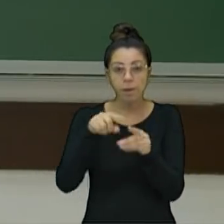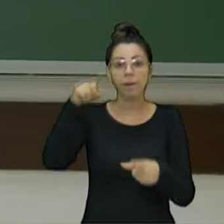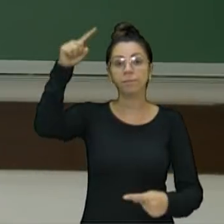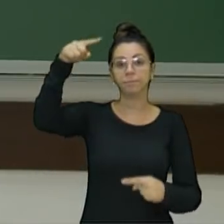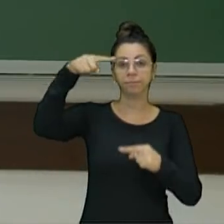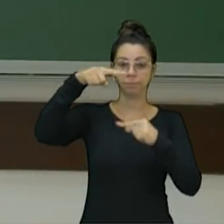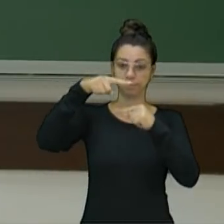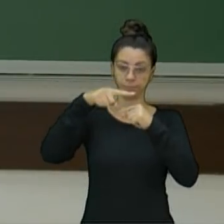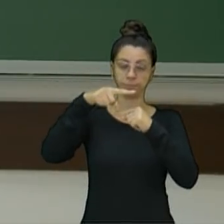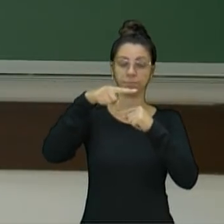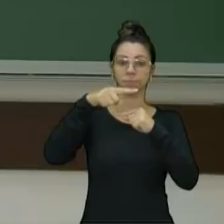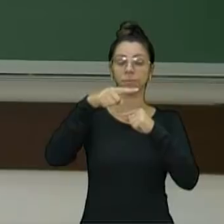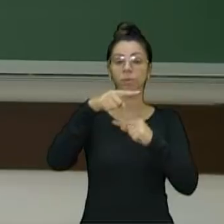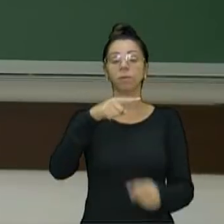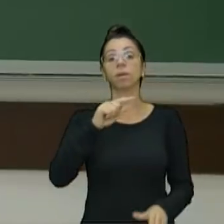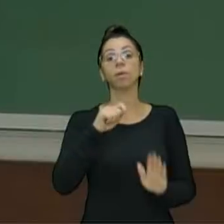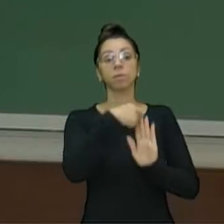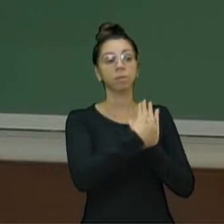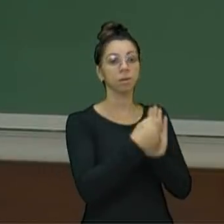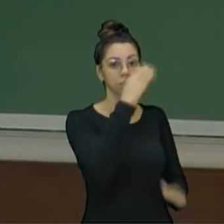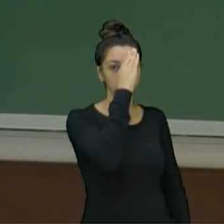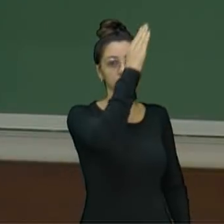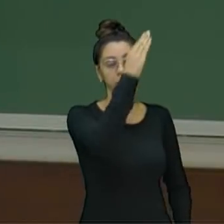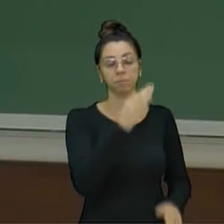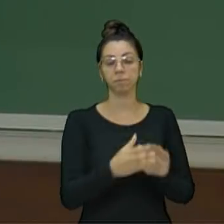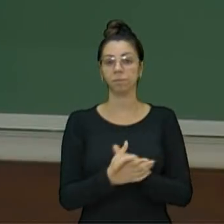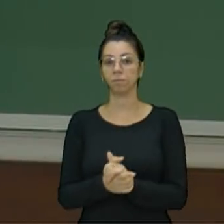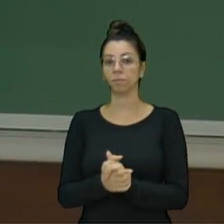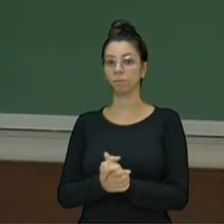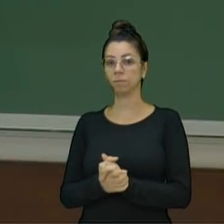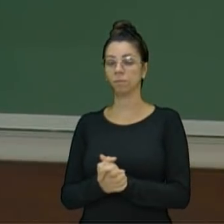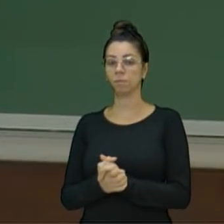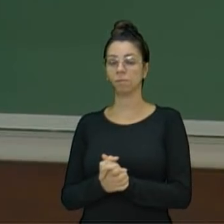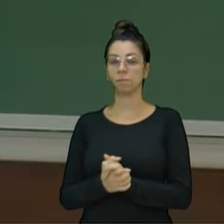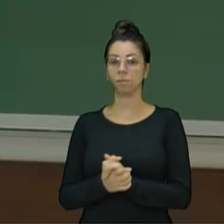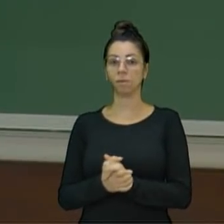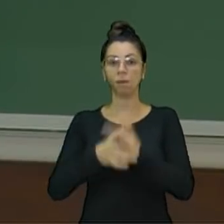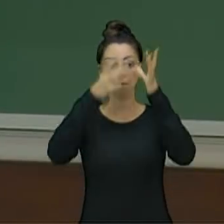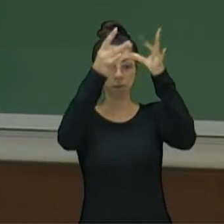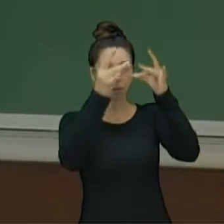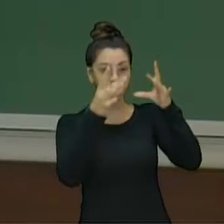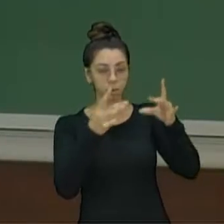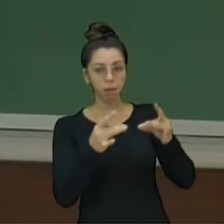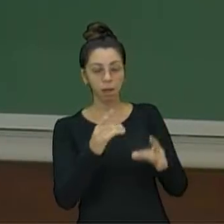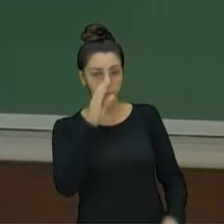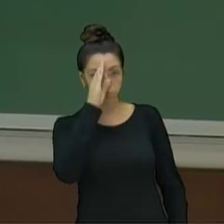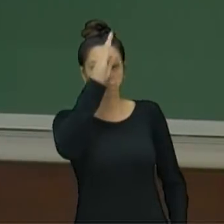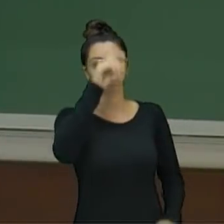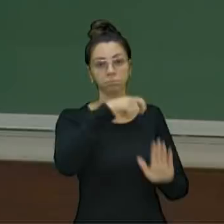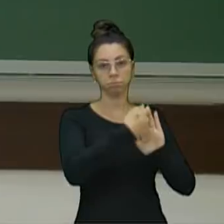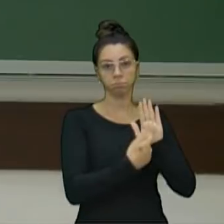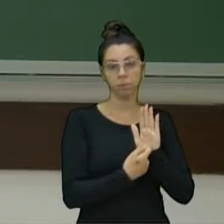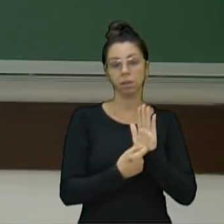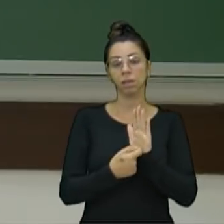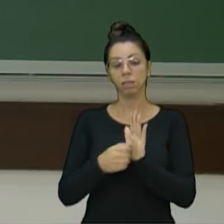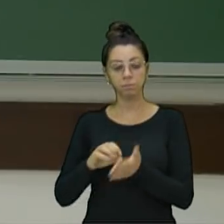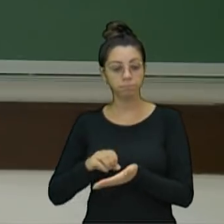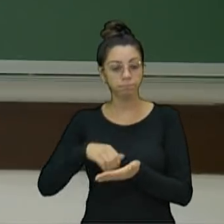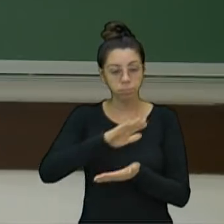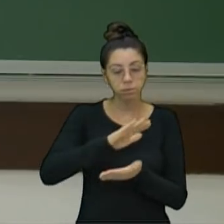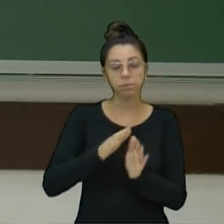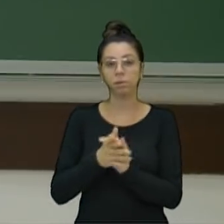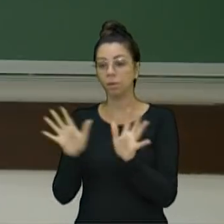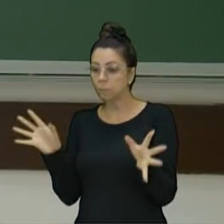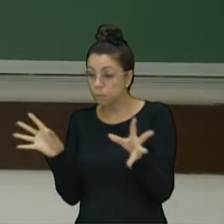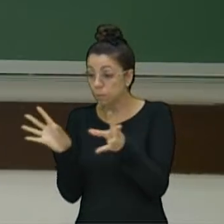que o texto principal e deixa de fora detalhes que não são importantes para o trabalho que você está escrevendo. Gente, o